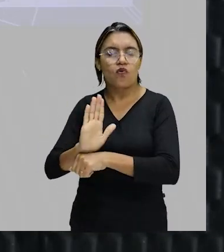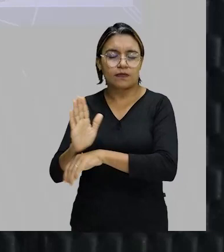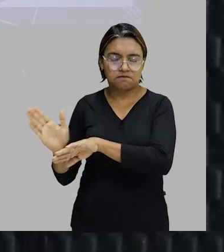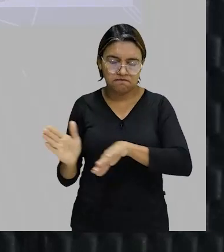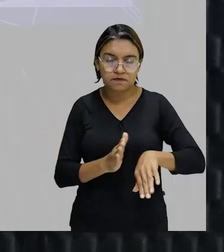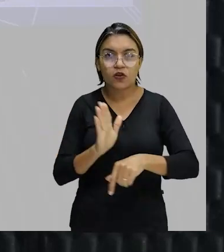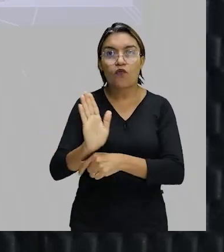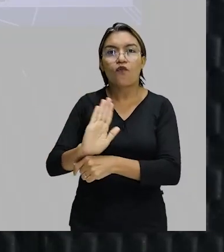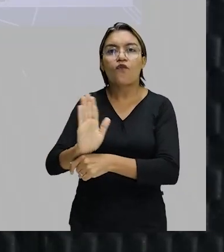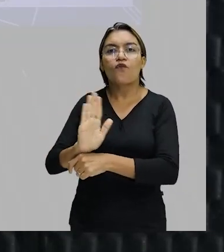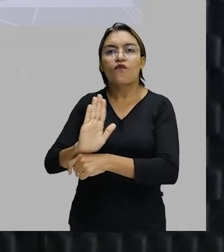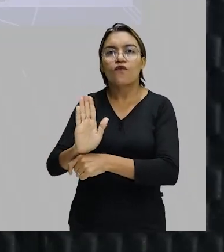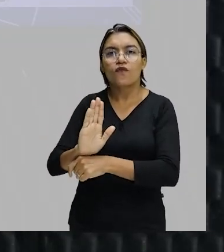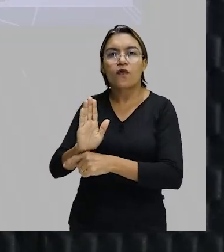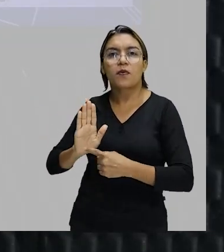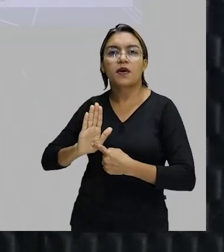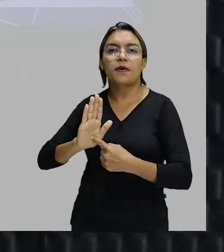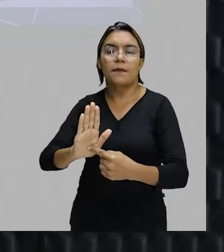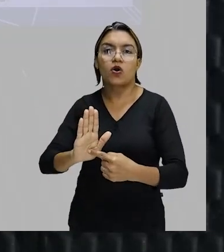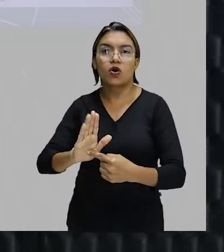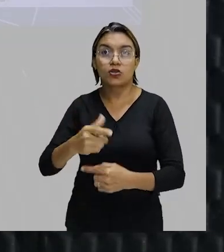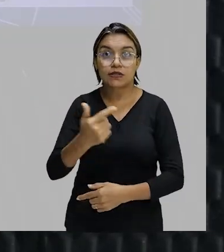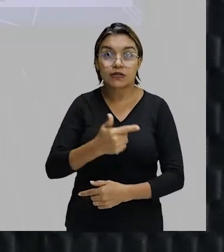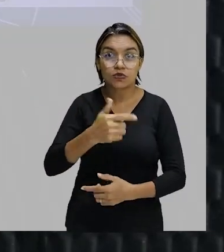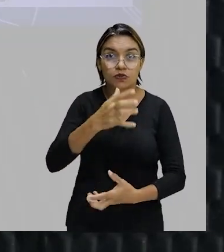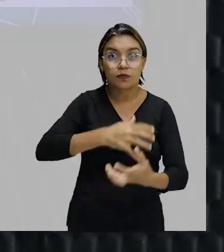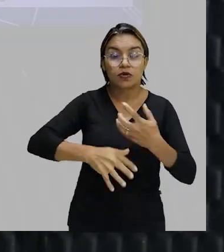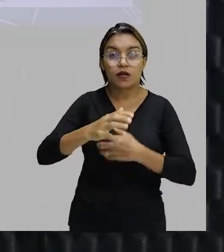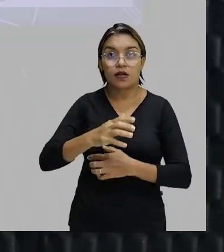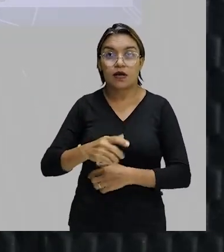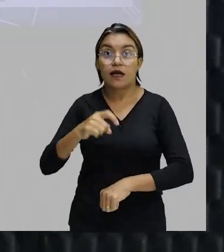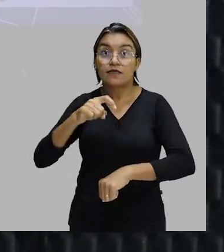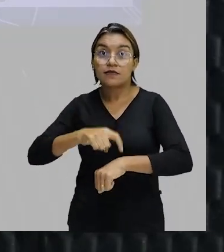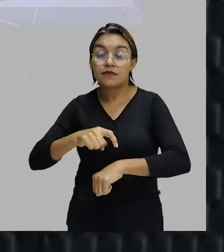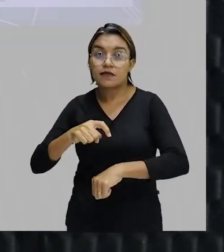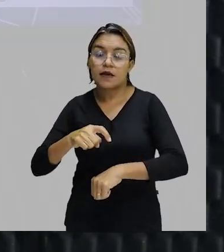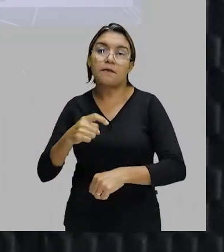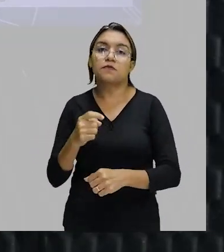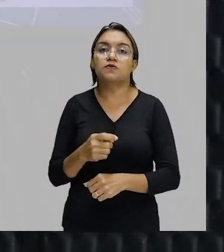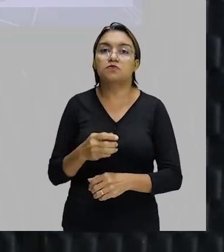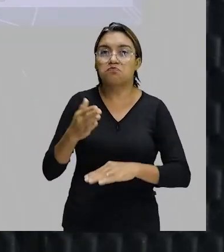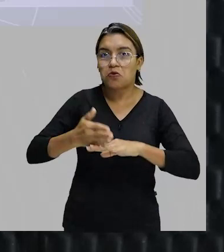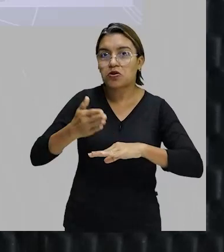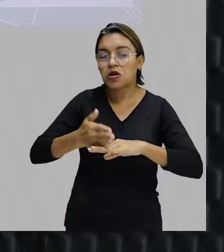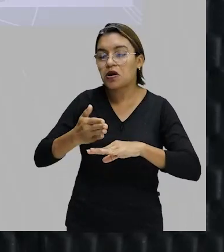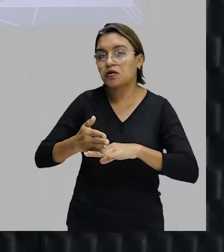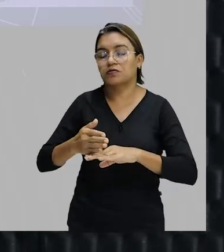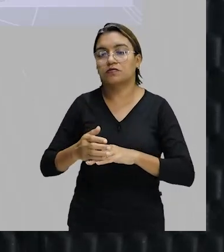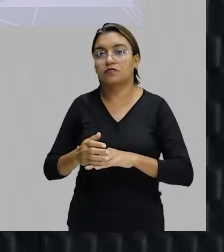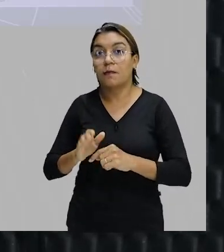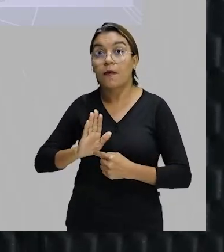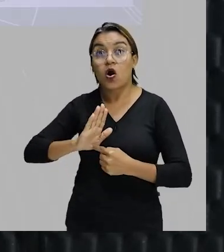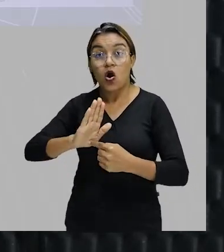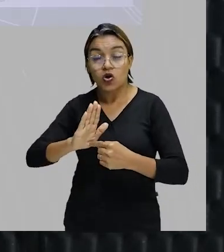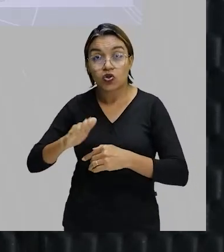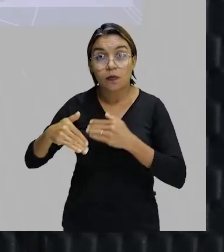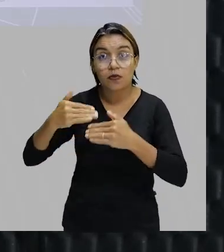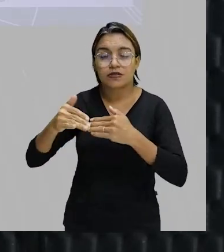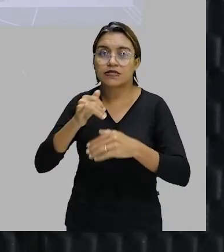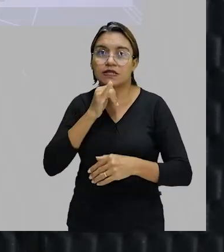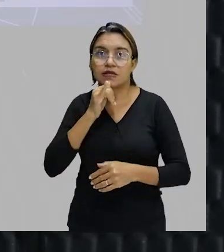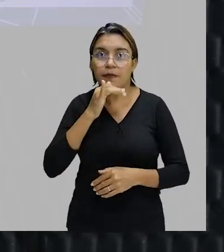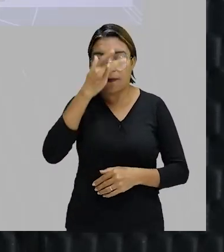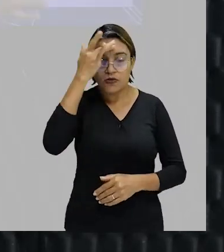da segunda revolução é um filme chamado Tempos Modernos, galera, tá? Que mostra justamente como esse processo funcionava. O trabalhador